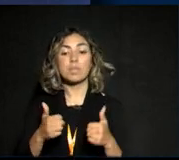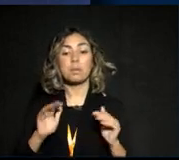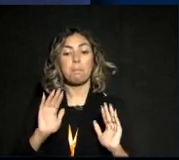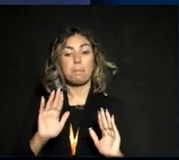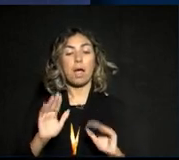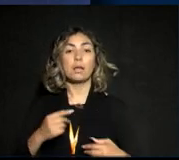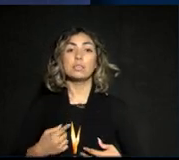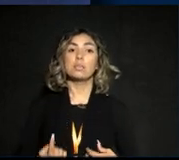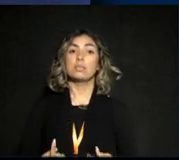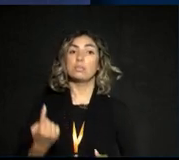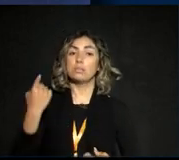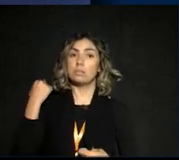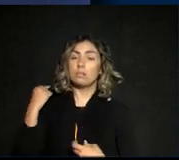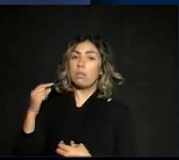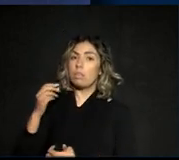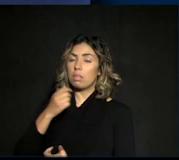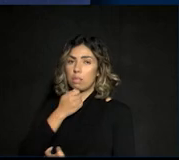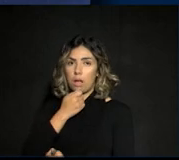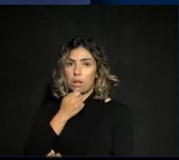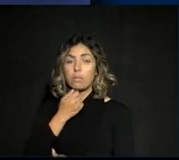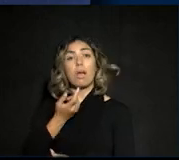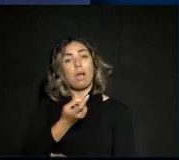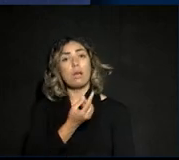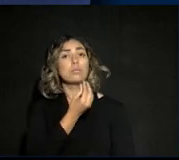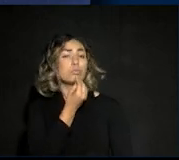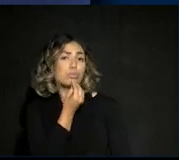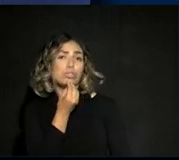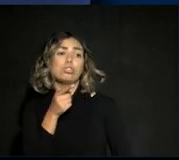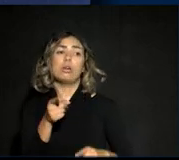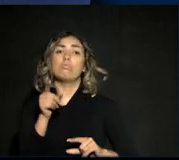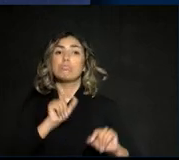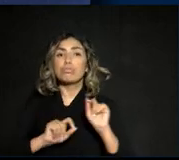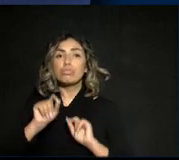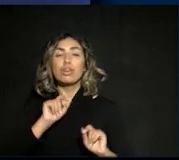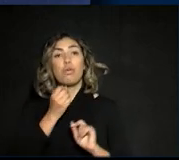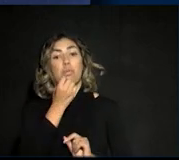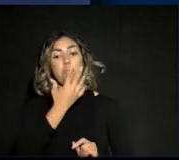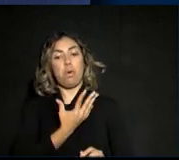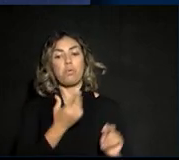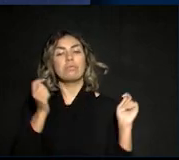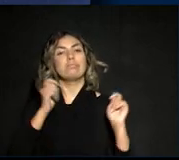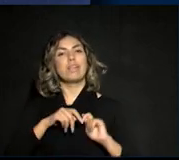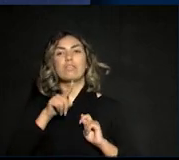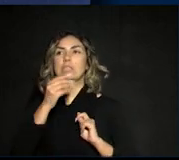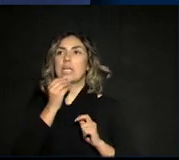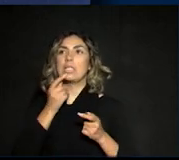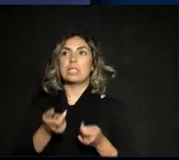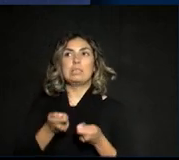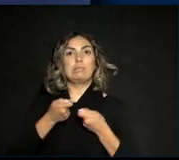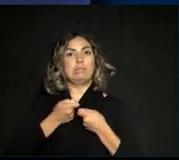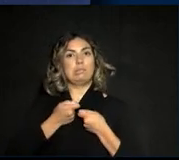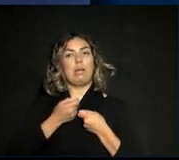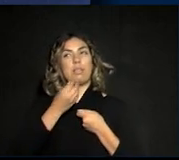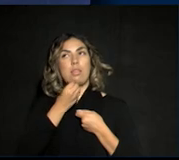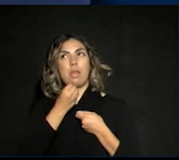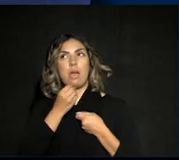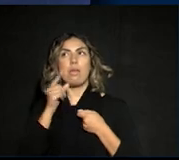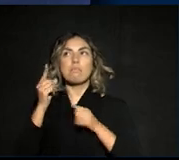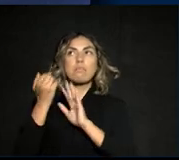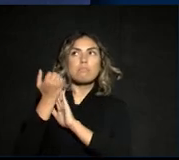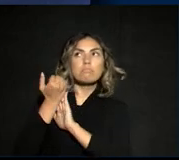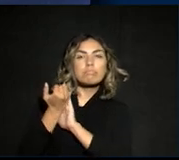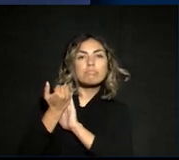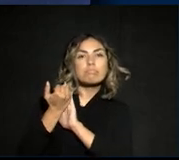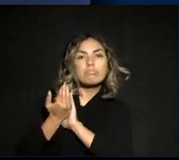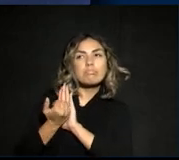horizonte relevante, você teria bons motivos para apertar um pouquinho mais para tentar trazer a inflação mais